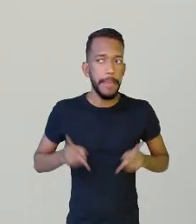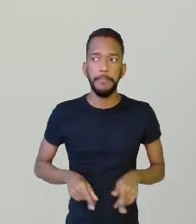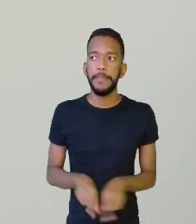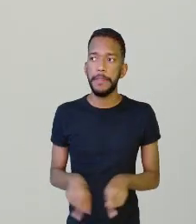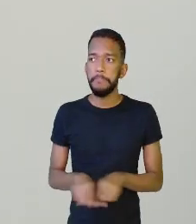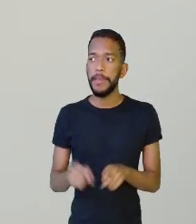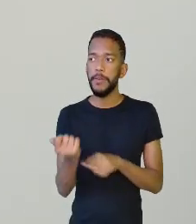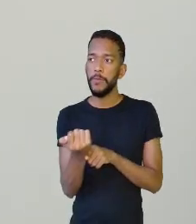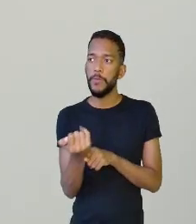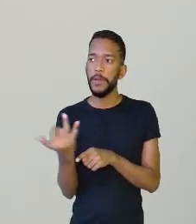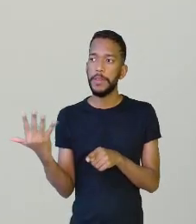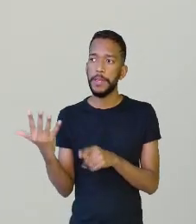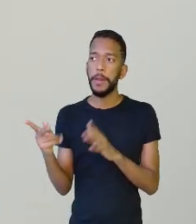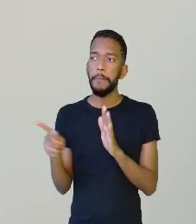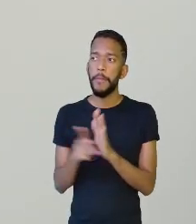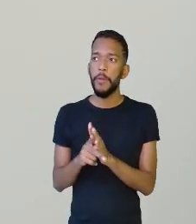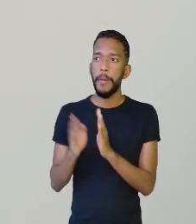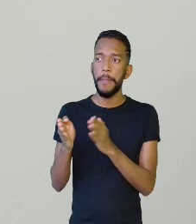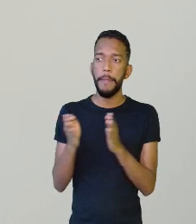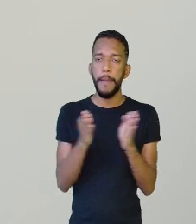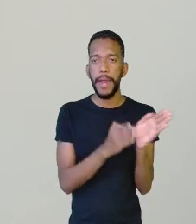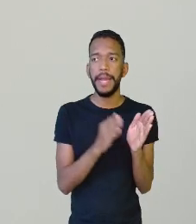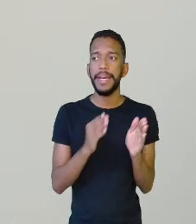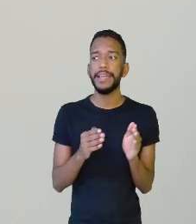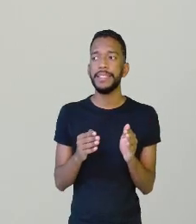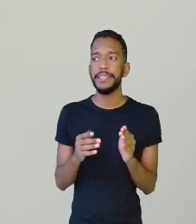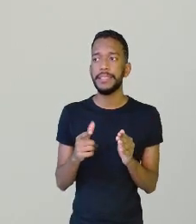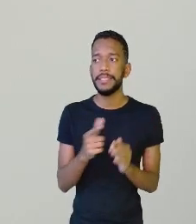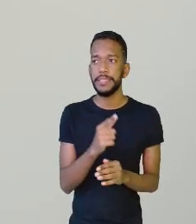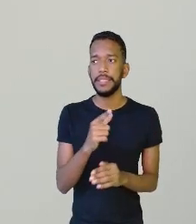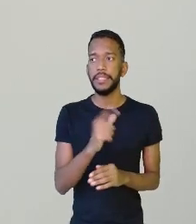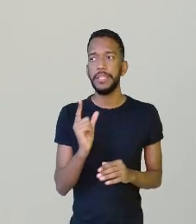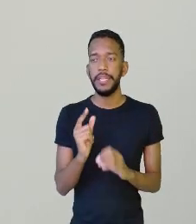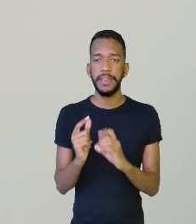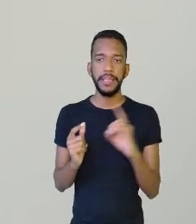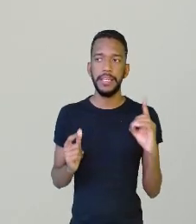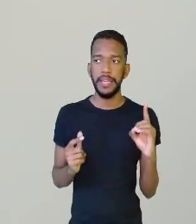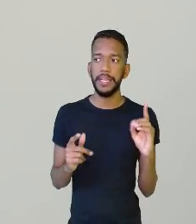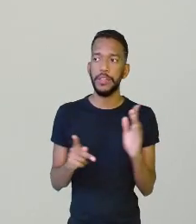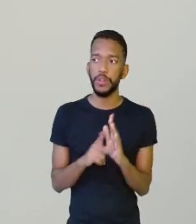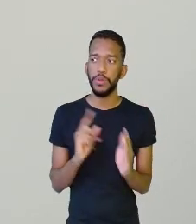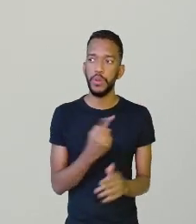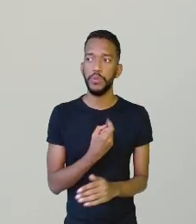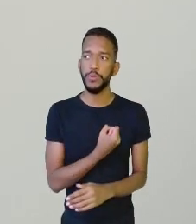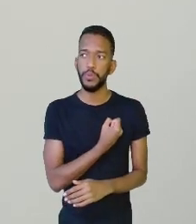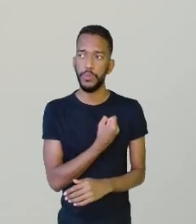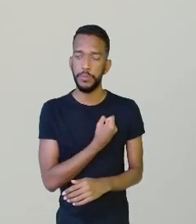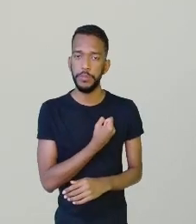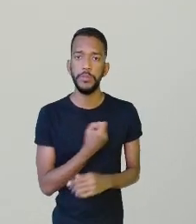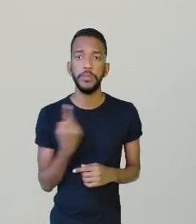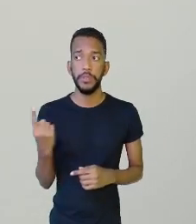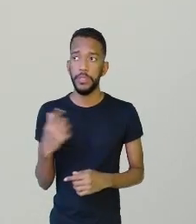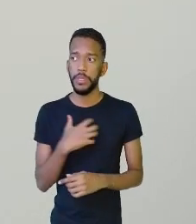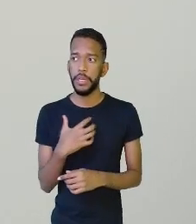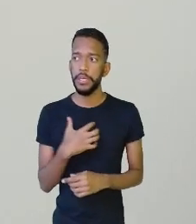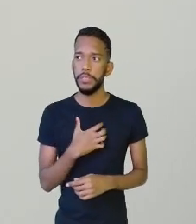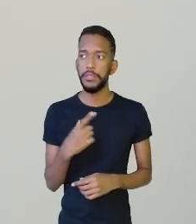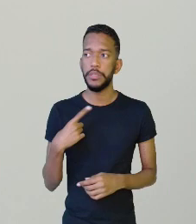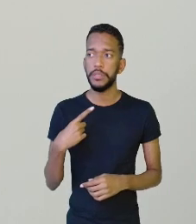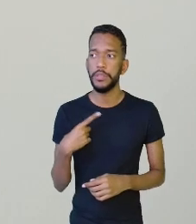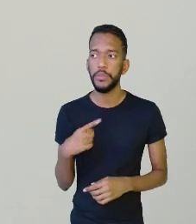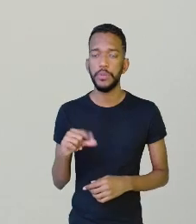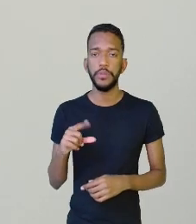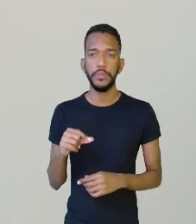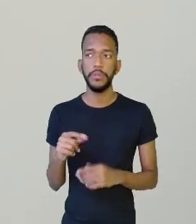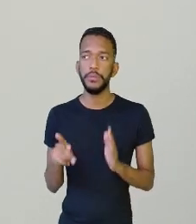a quantidade de casas que tem à direita do nosso número. Nesse caso, o que vem à direita são